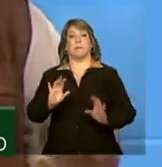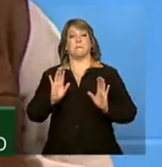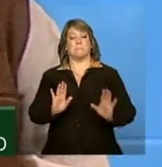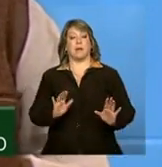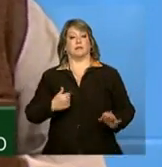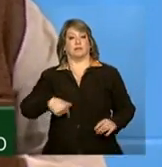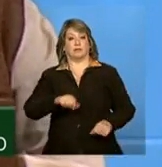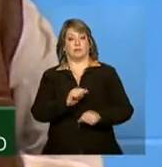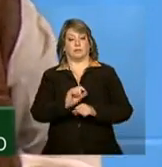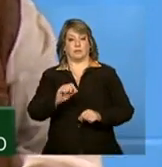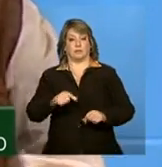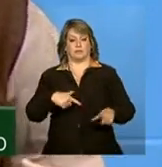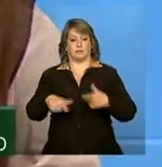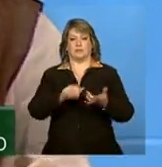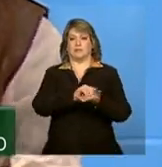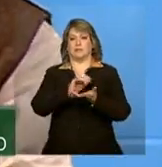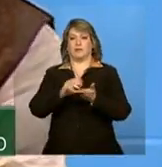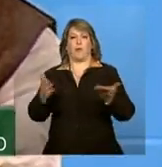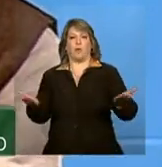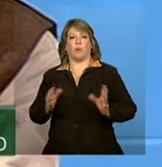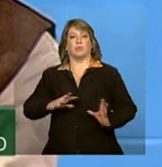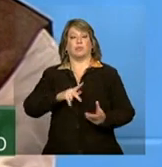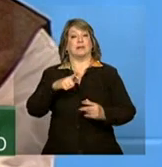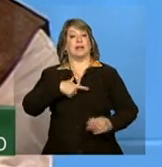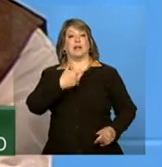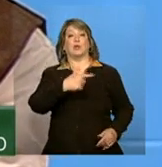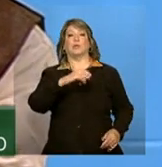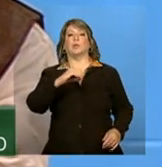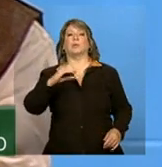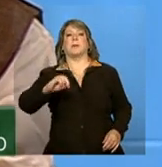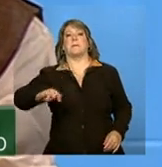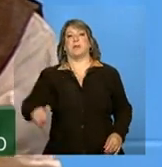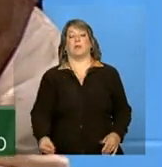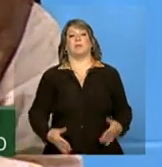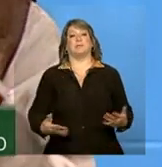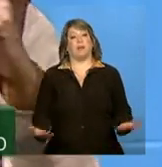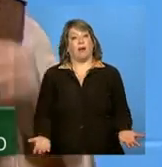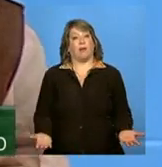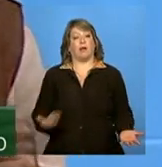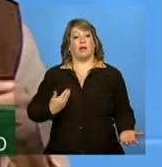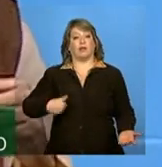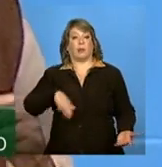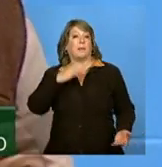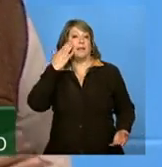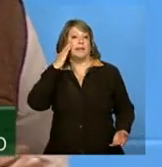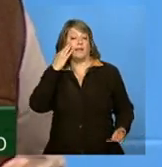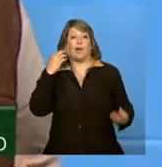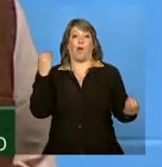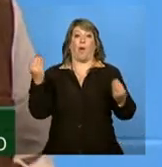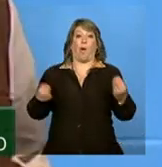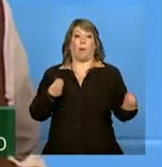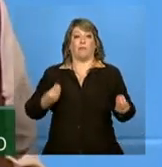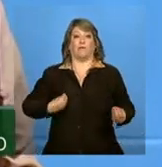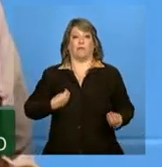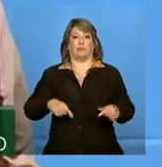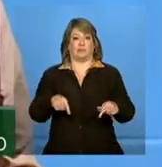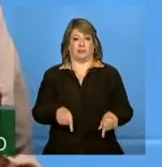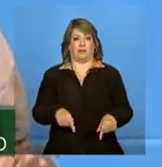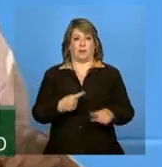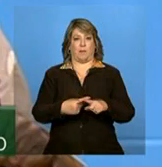de desemprego atualmente no mundo é de 200 milhões. Então, a gente tem que entender como é que funciona esse círculo, porque, por um